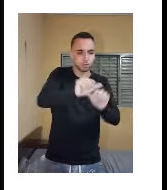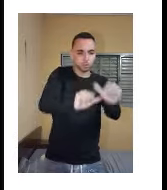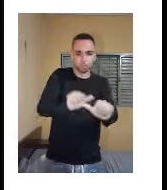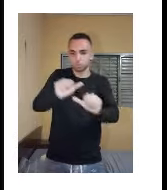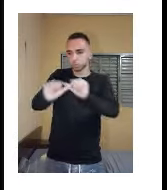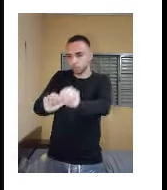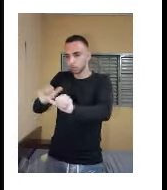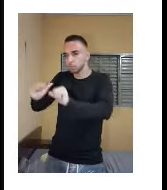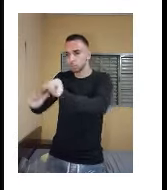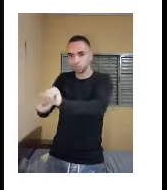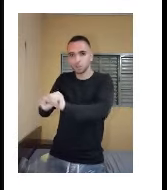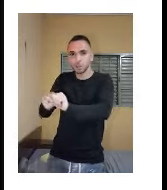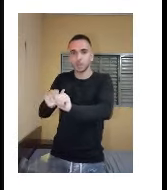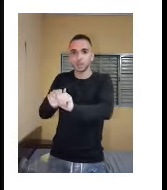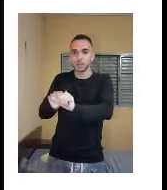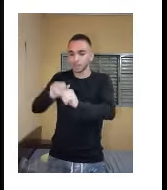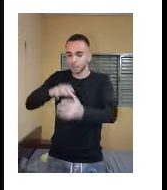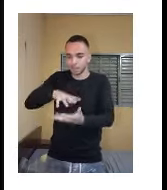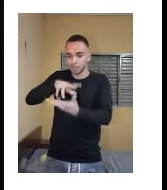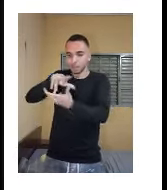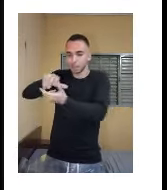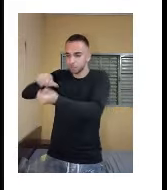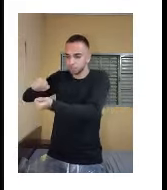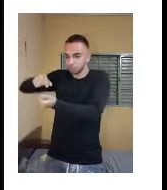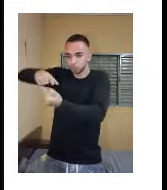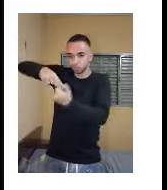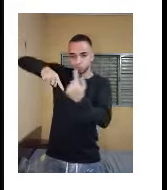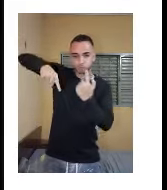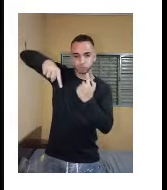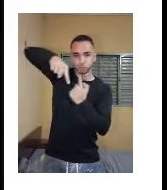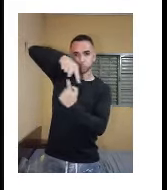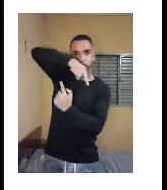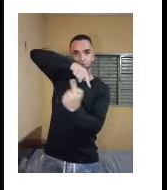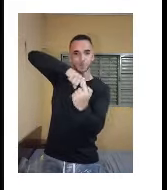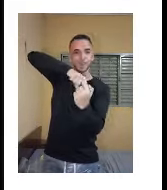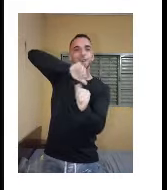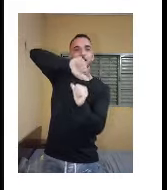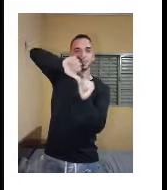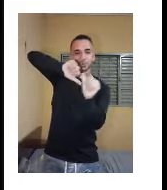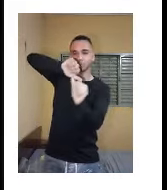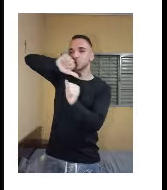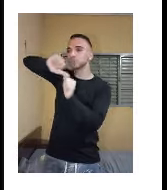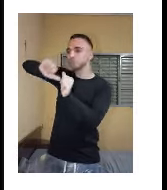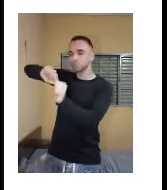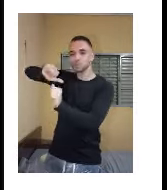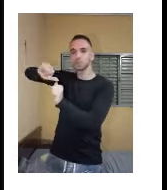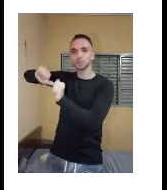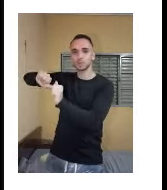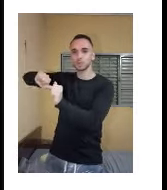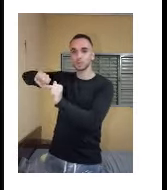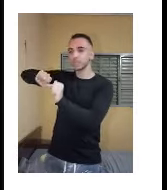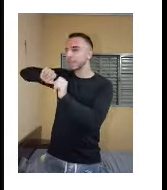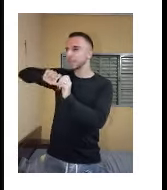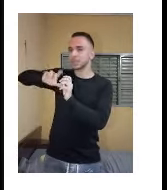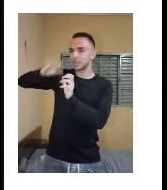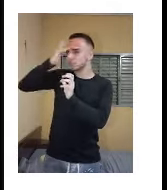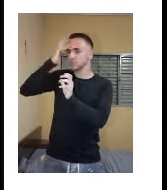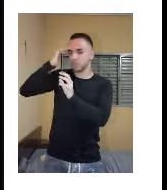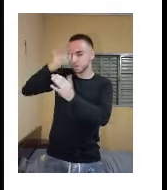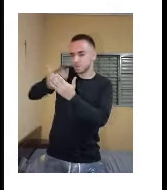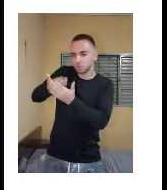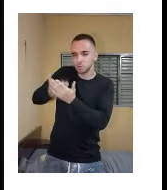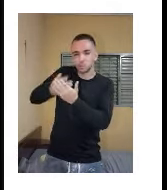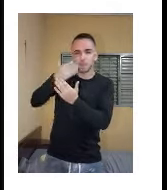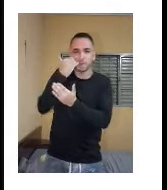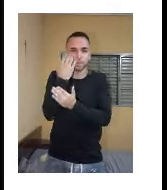e cobertura da terra. Então, são aspectos como esse que os artigos científicos que foram analisados trazem as